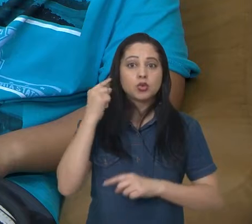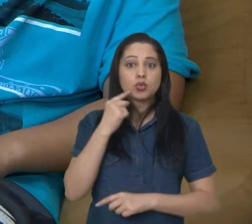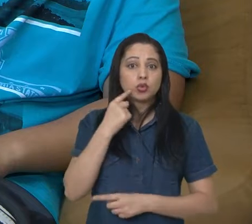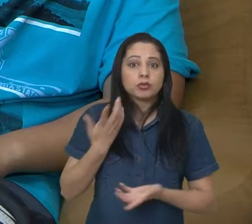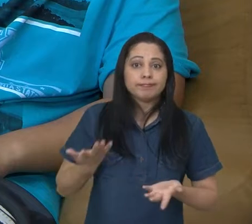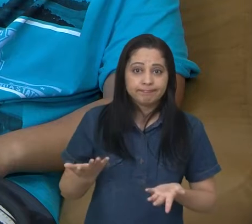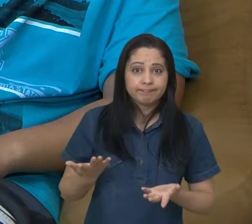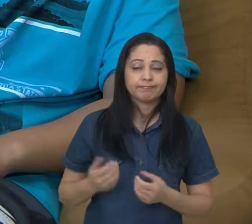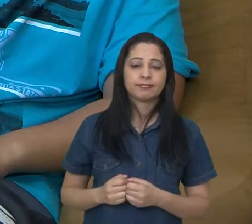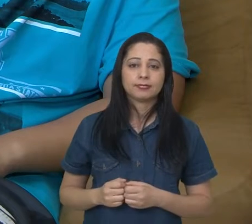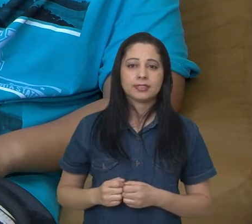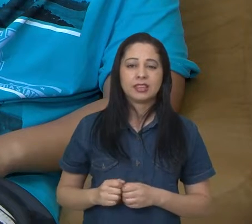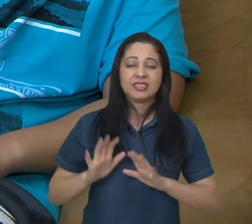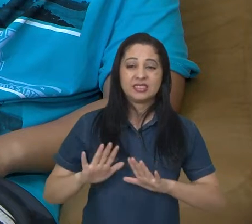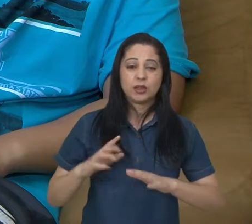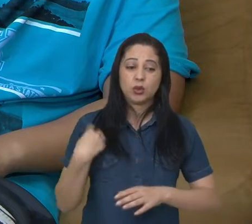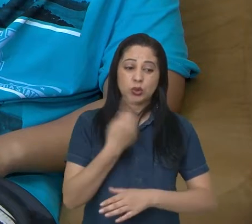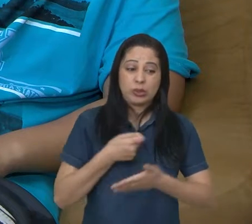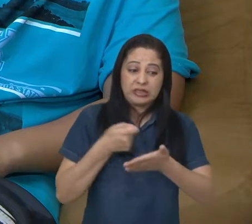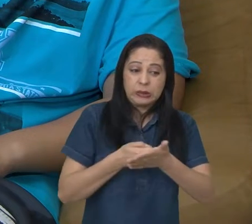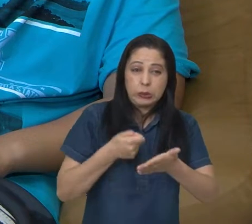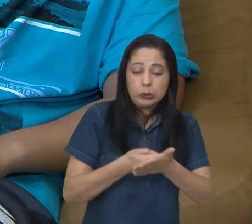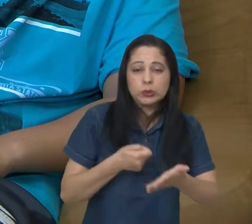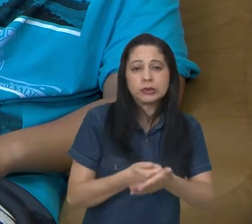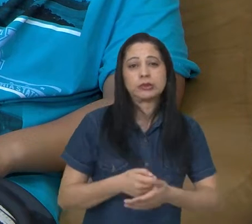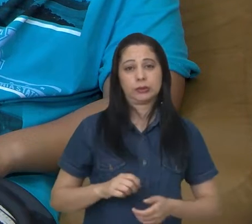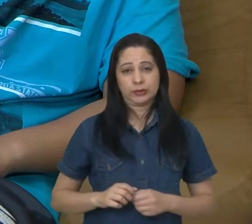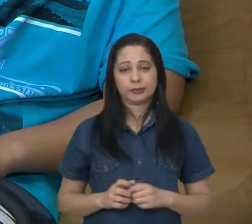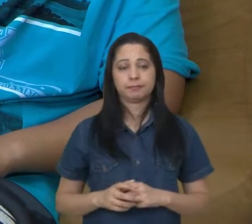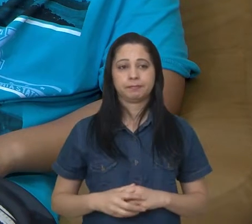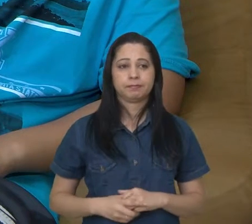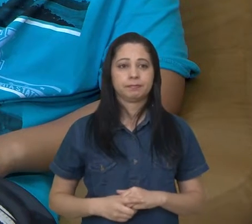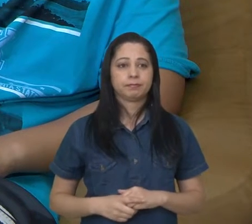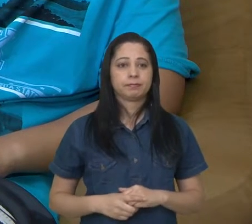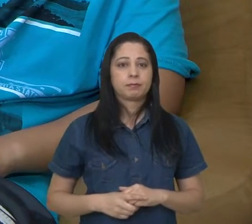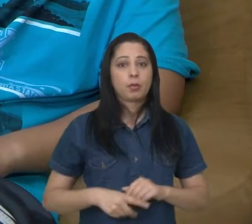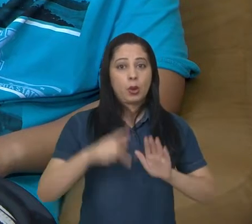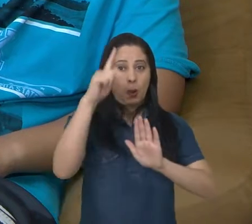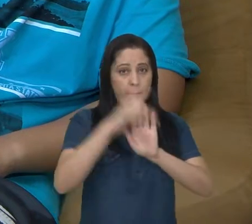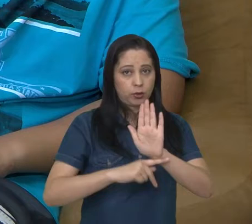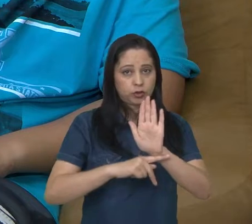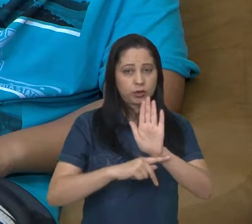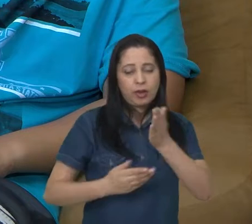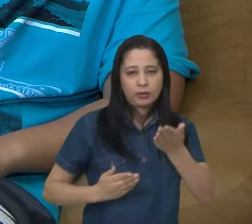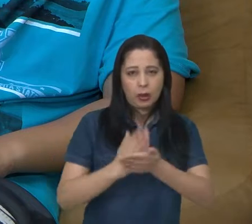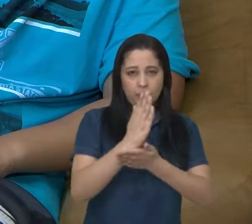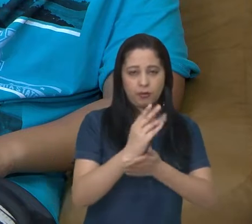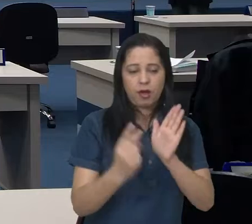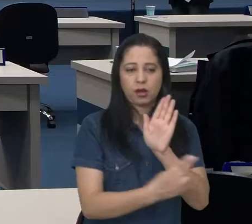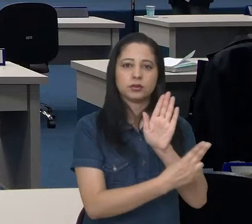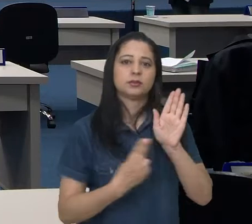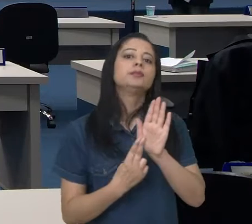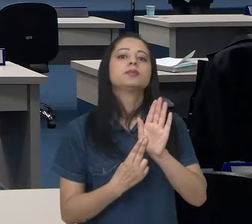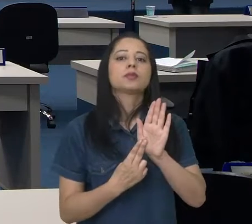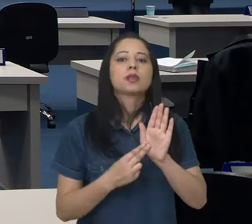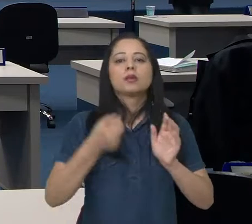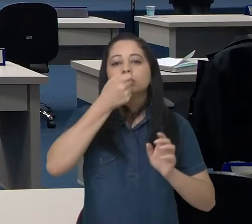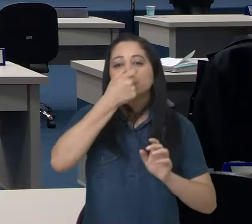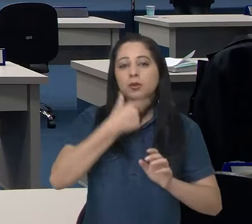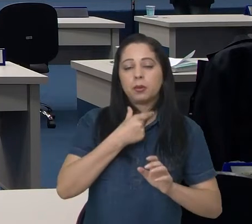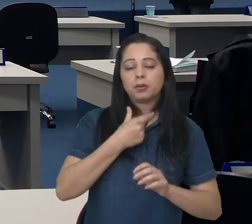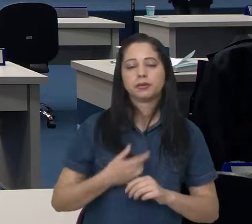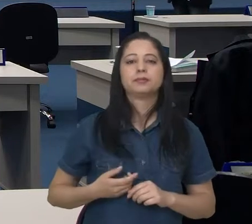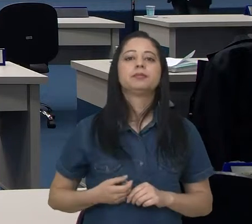o resultado depois dos 30 dias disse que ele ficou surdo. Aí foi essa batalha nossa aí depois. E um